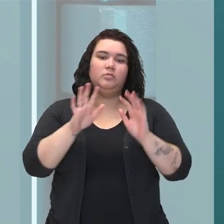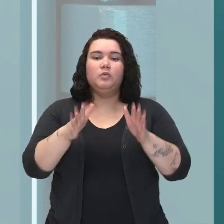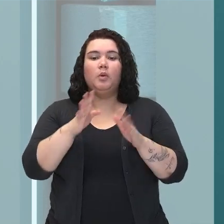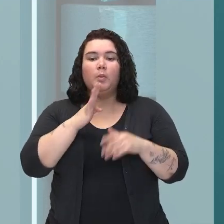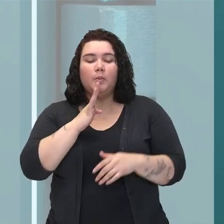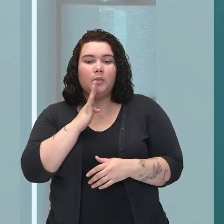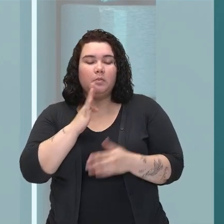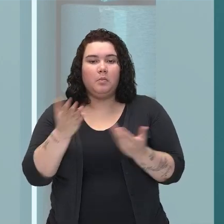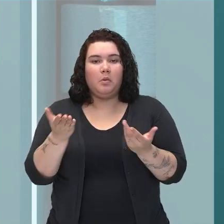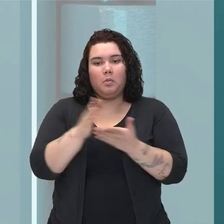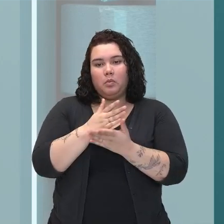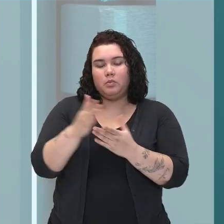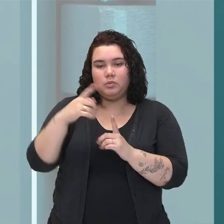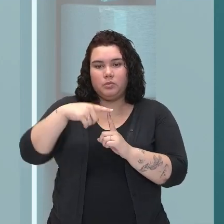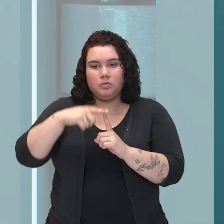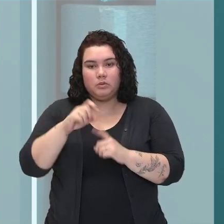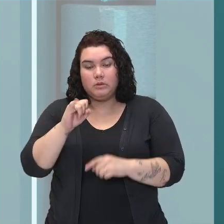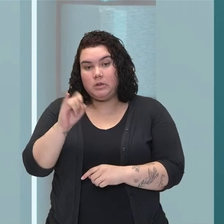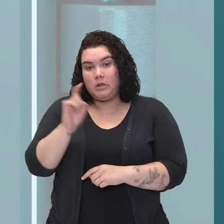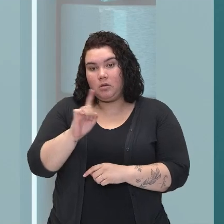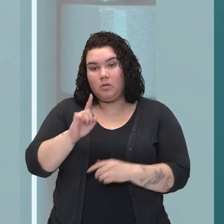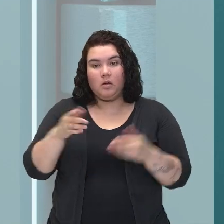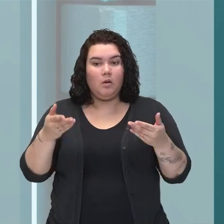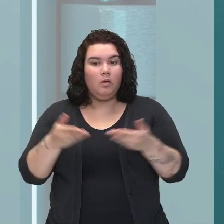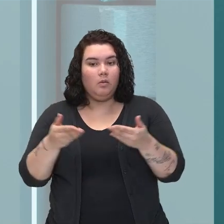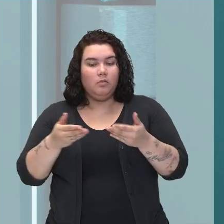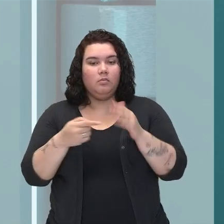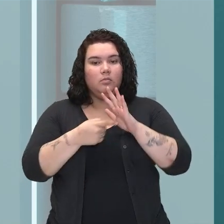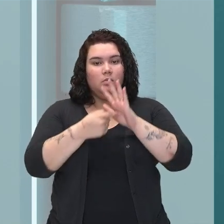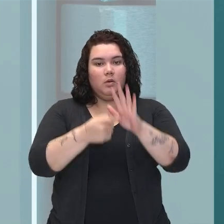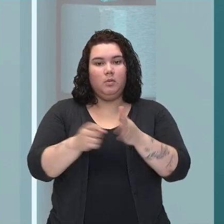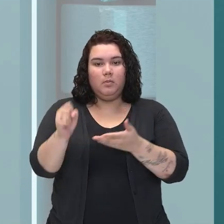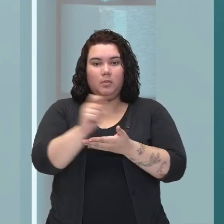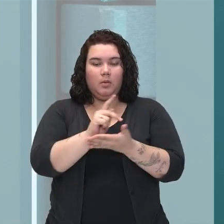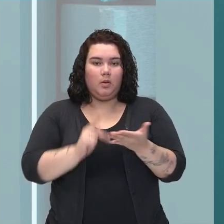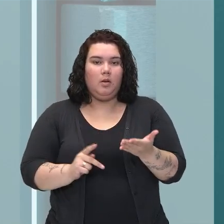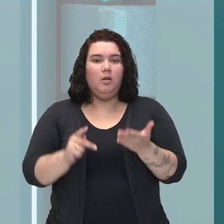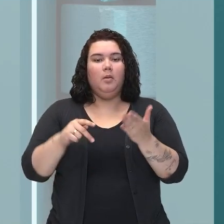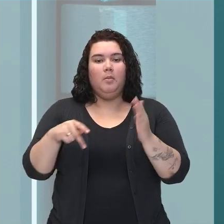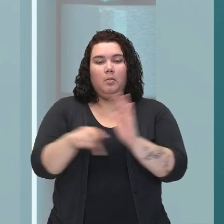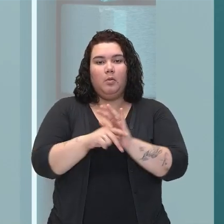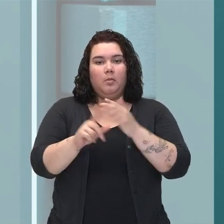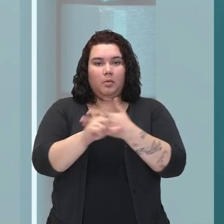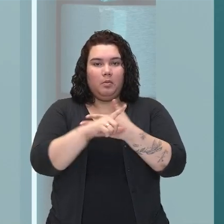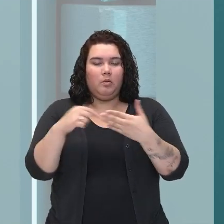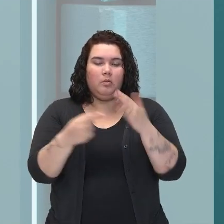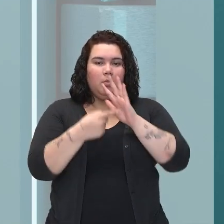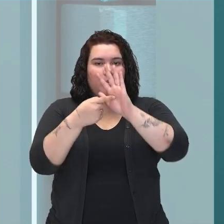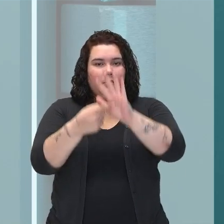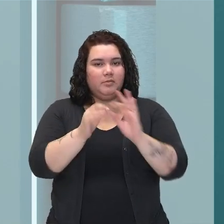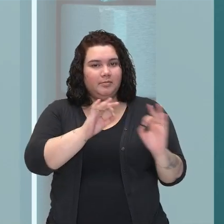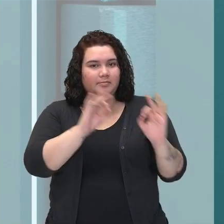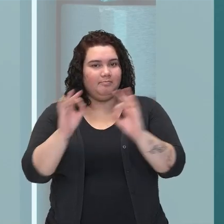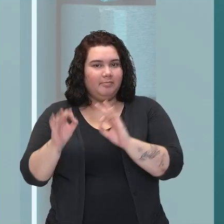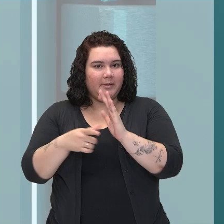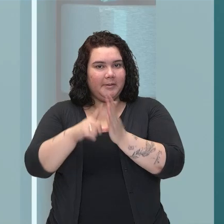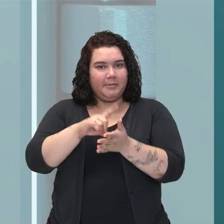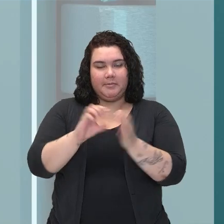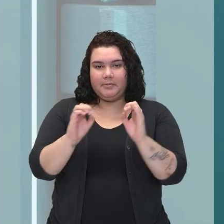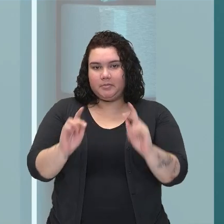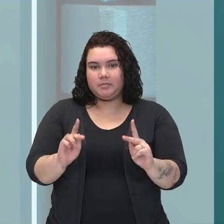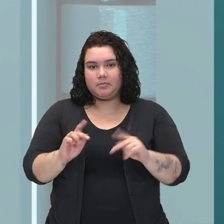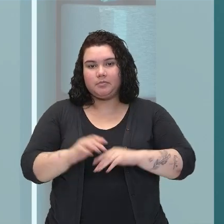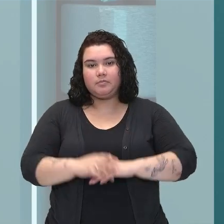declamação de algum poema, se não, ouviram agora com o poema O Relógio, do Vinícius de Moraes. Só que